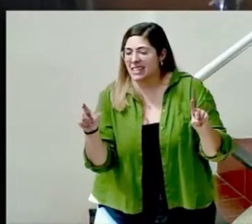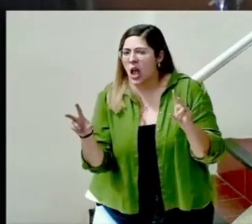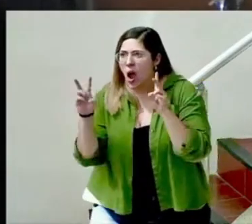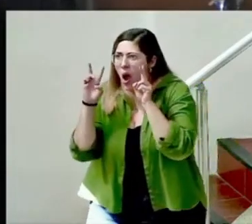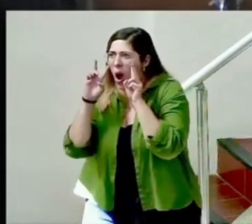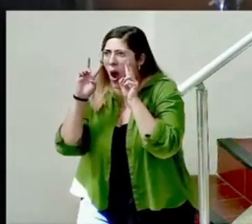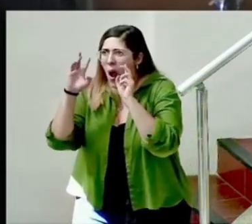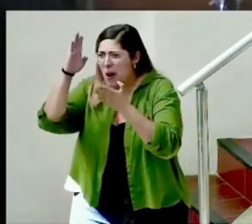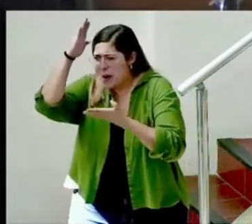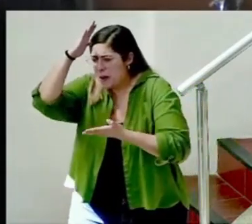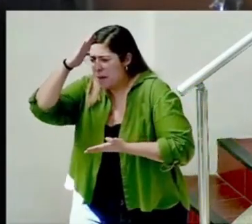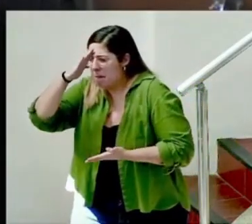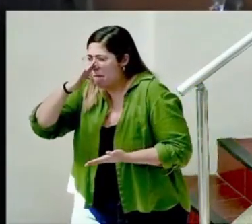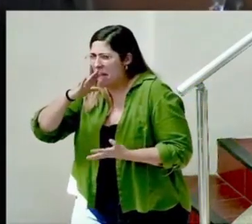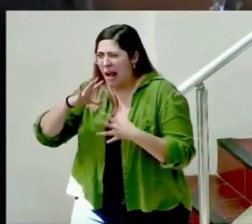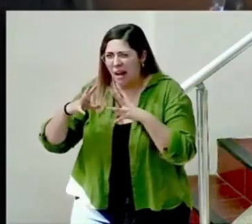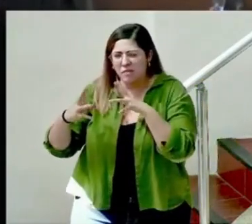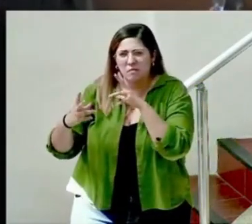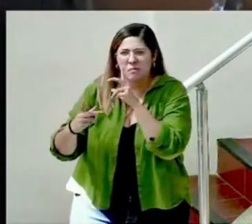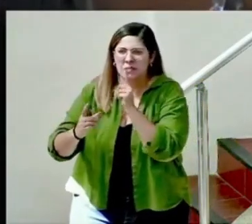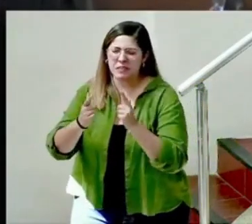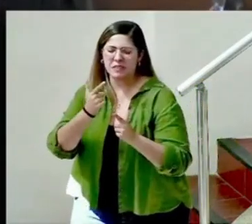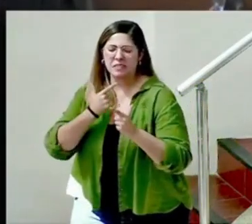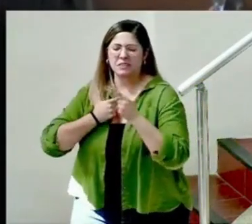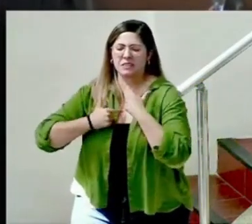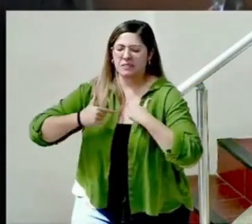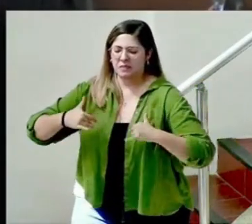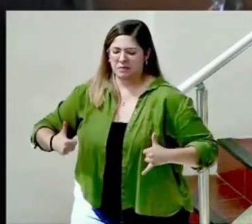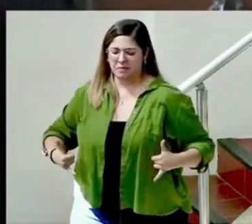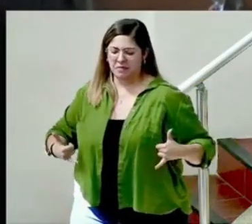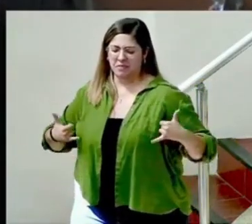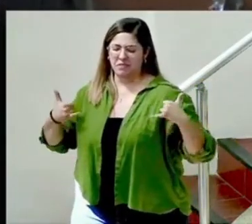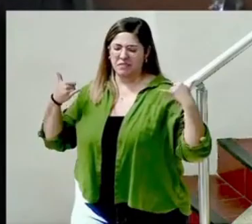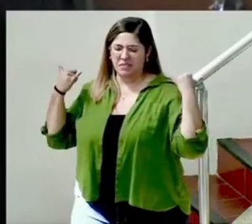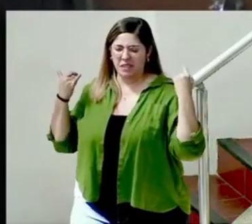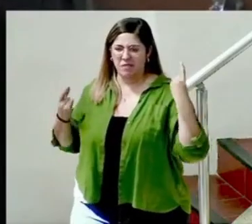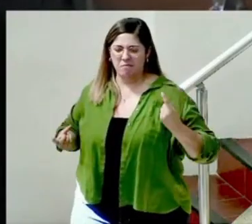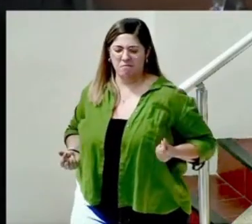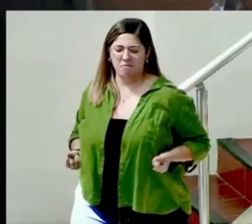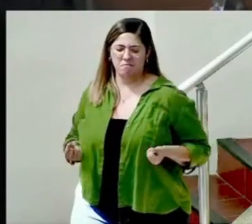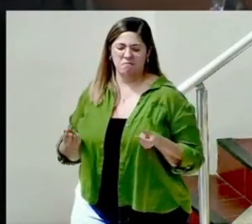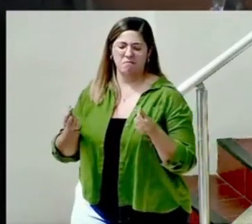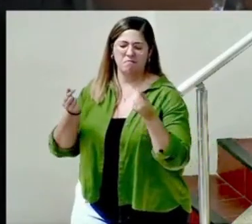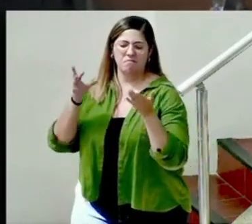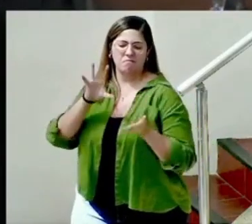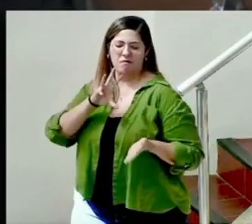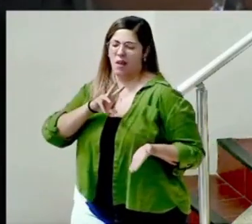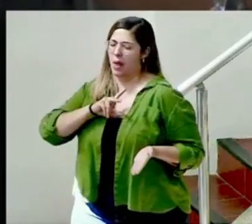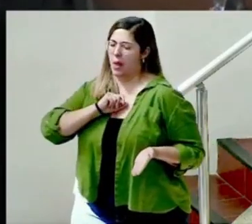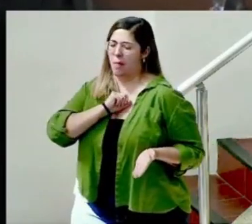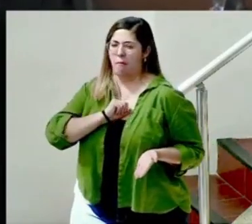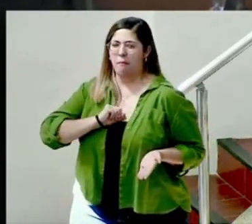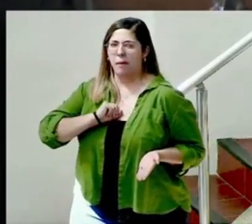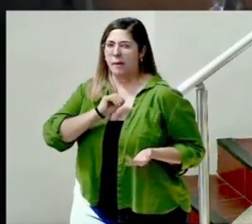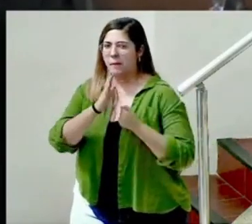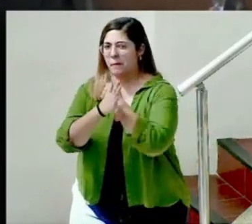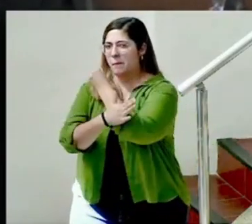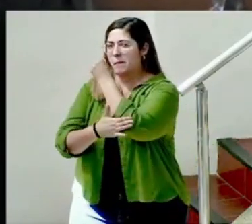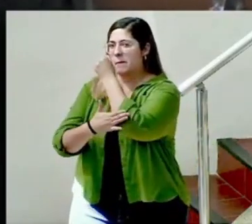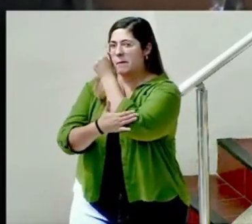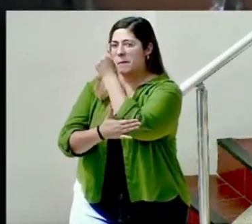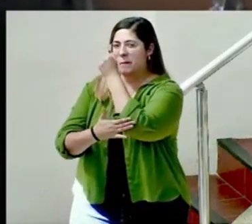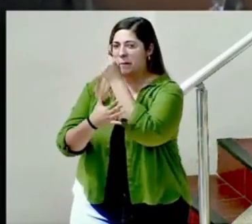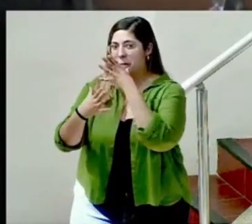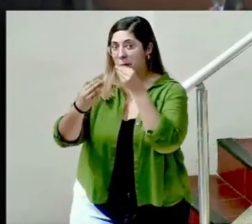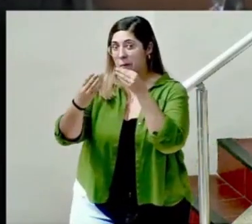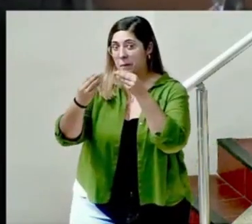focado em nossas próprias ambições, ganância e invejas.